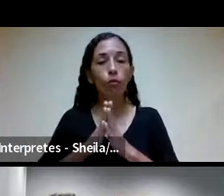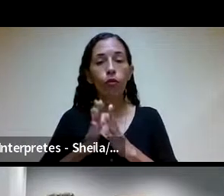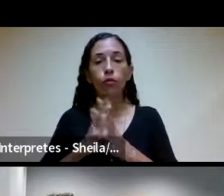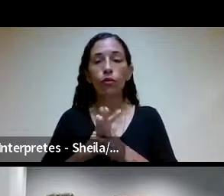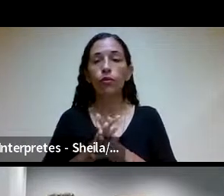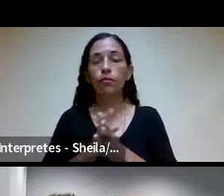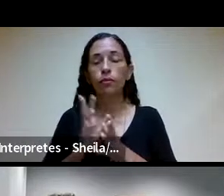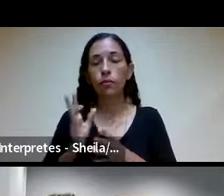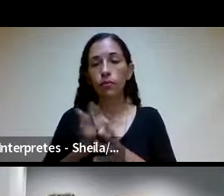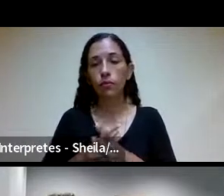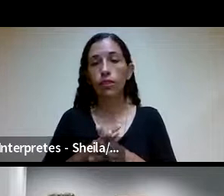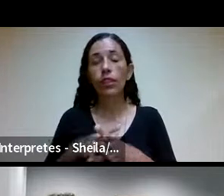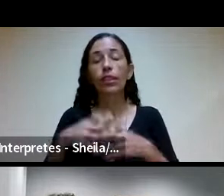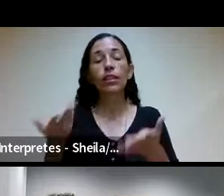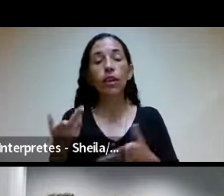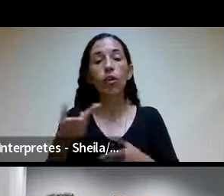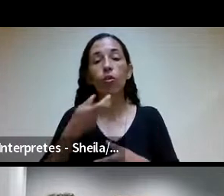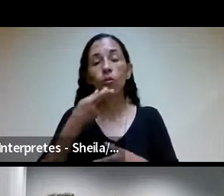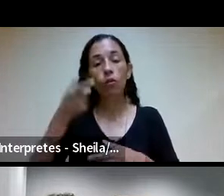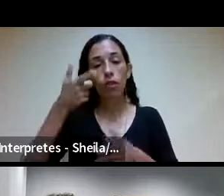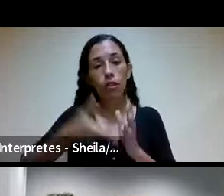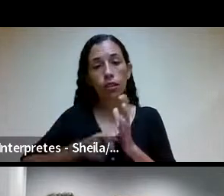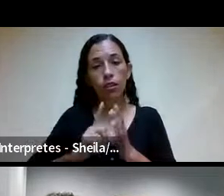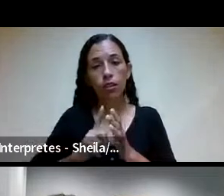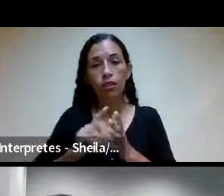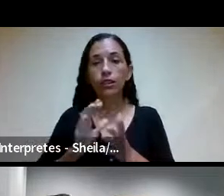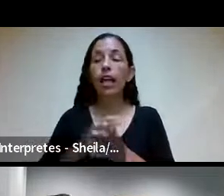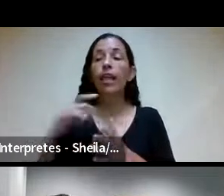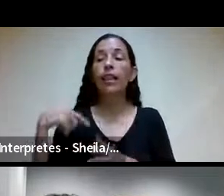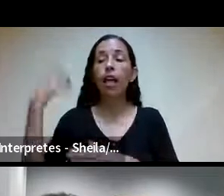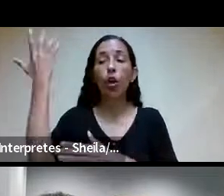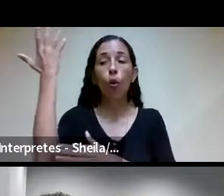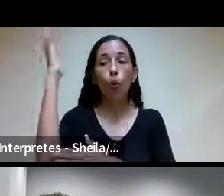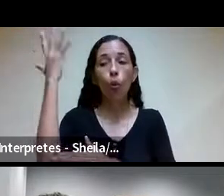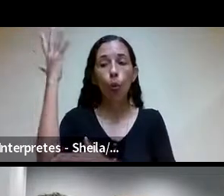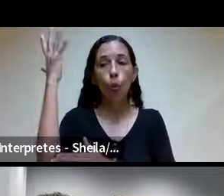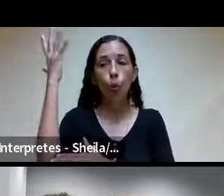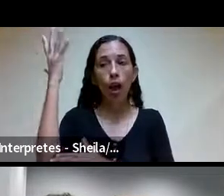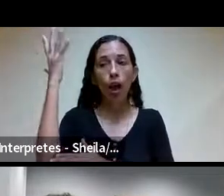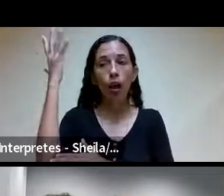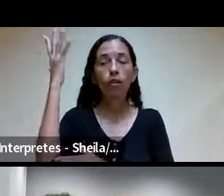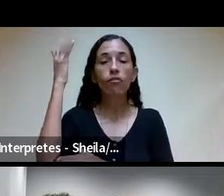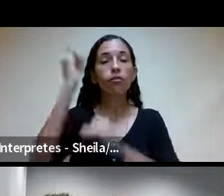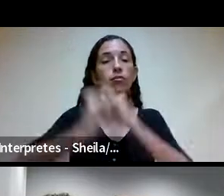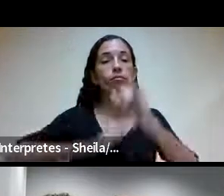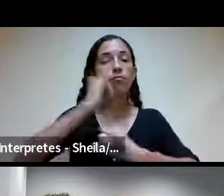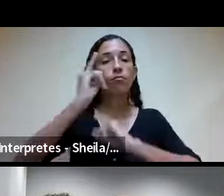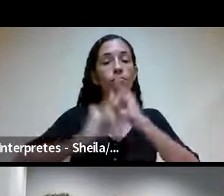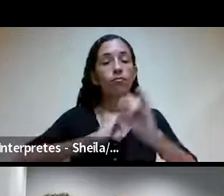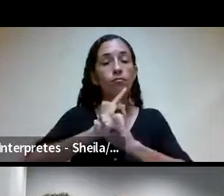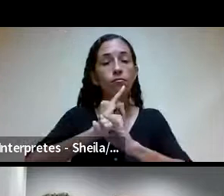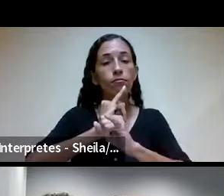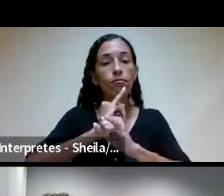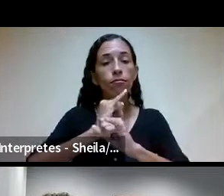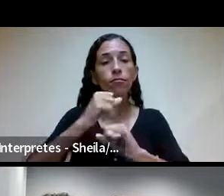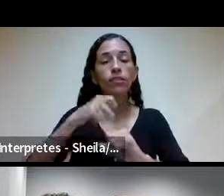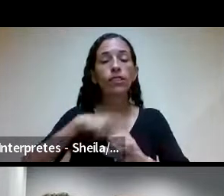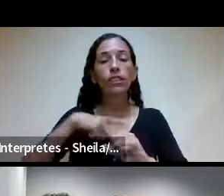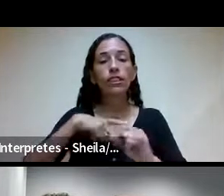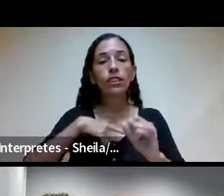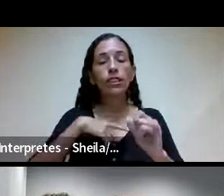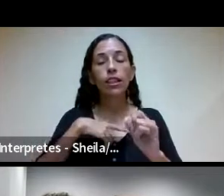Obrigada, senhor presidente. Então, como eu dizia, há uma árvore de Natal virtual com vários itens decorativos e esses